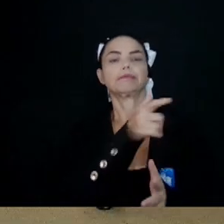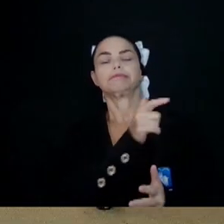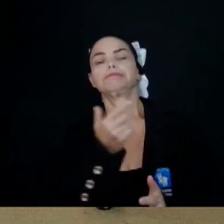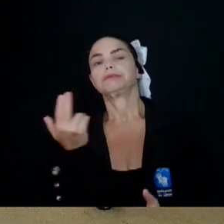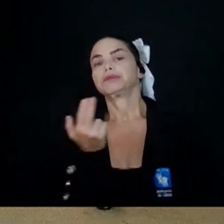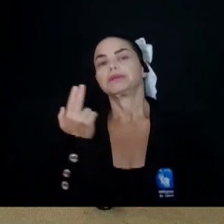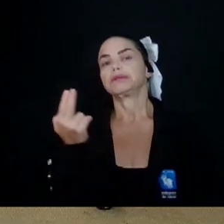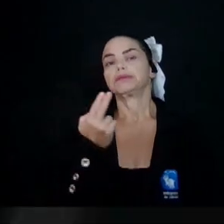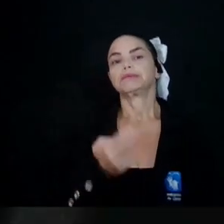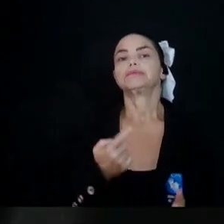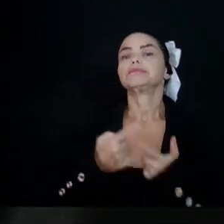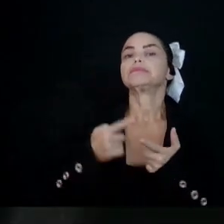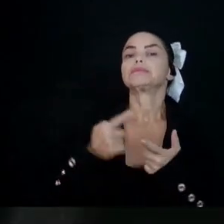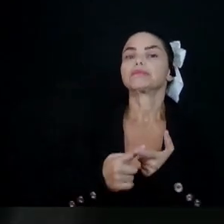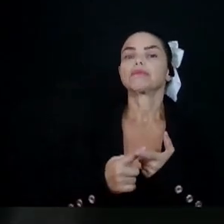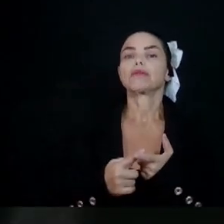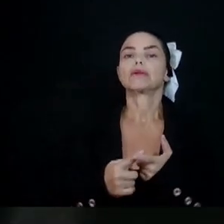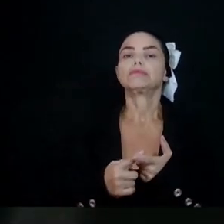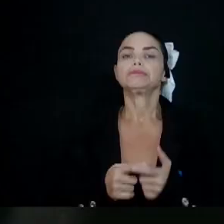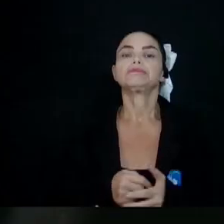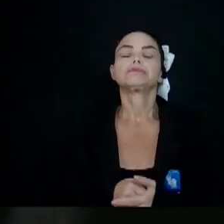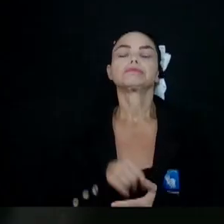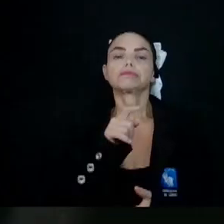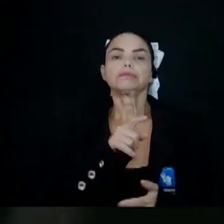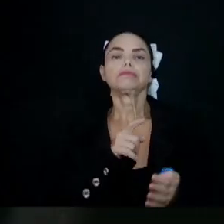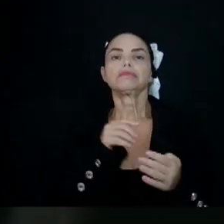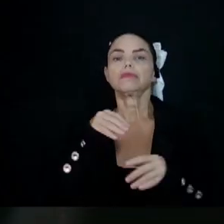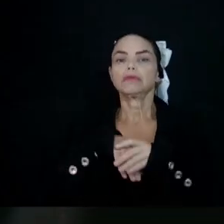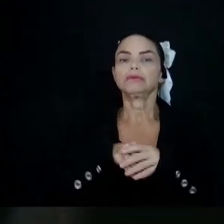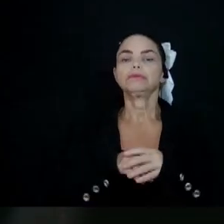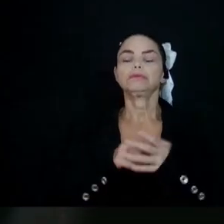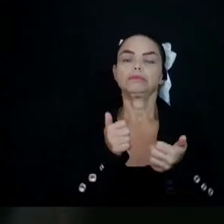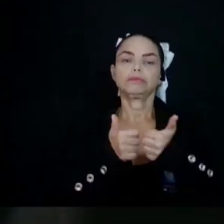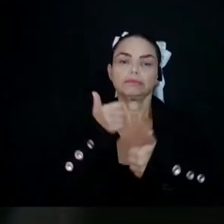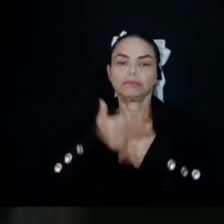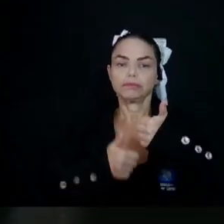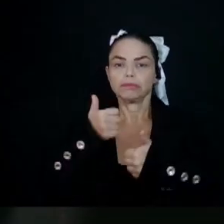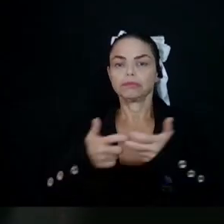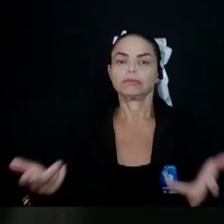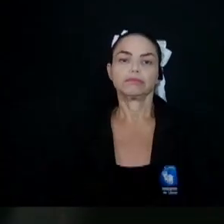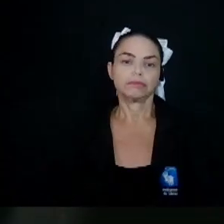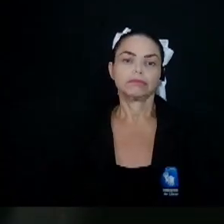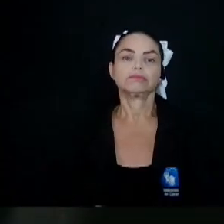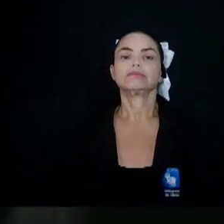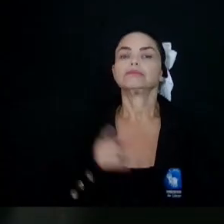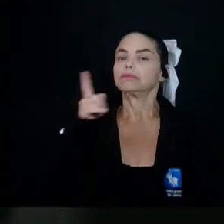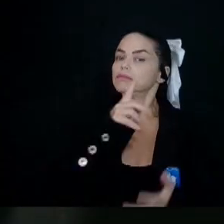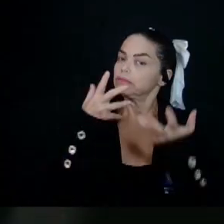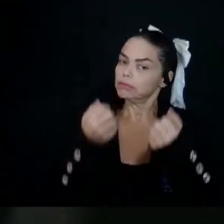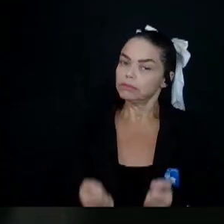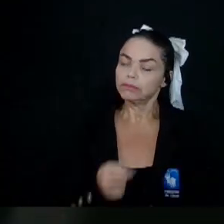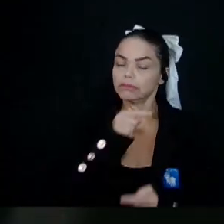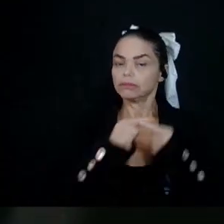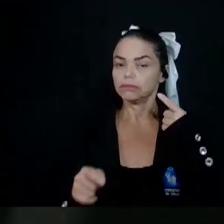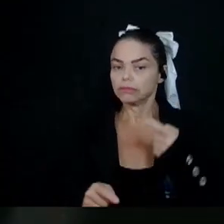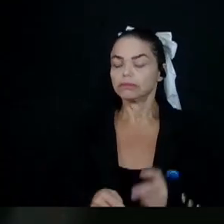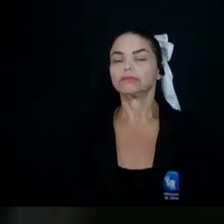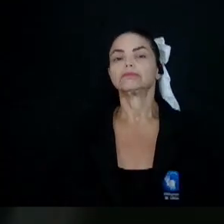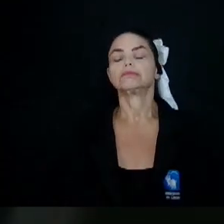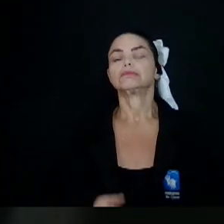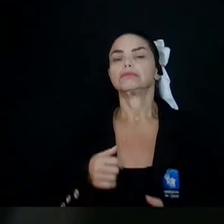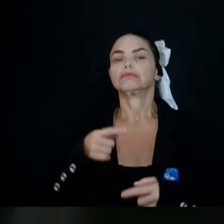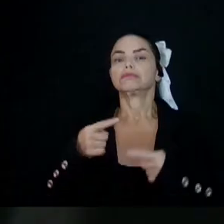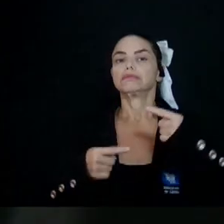Por quê? Porque, de repente, já está lá dentro de um jogo, né? Um jogo que não é permitido, um jogo de azar, e vai entrando.